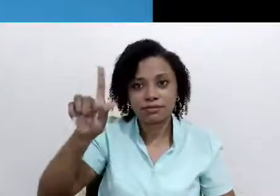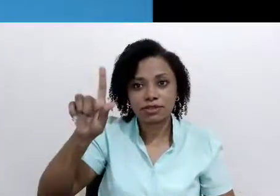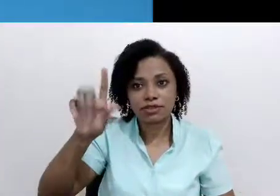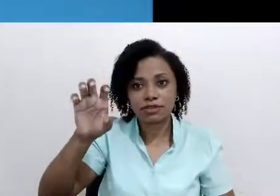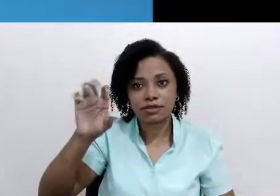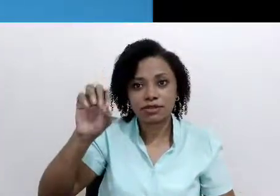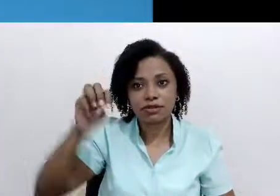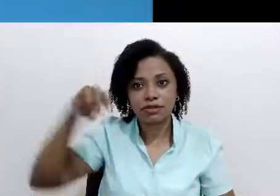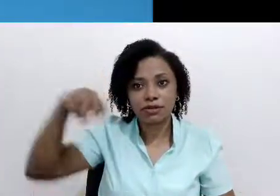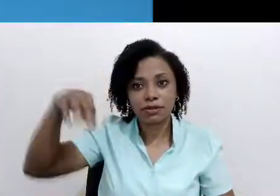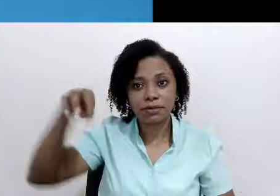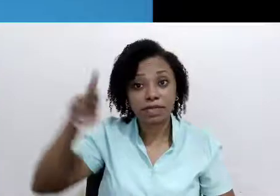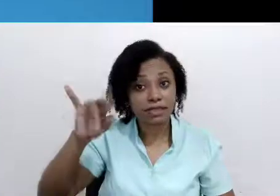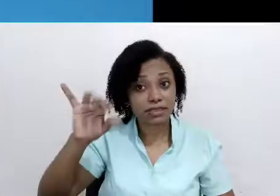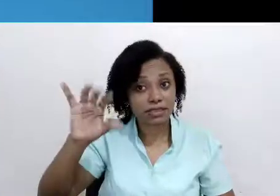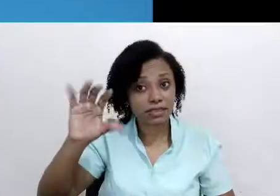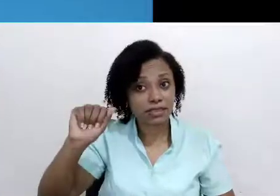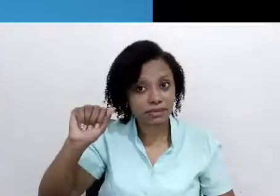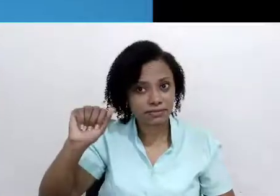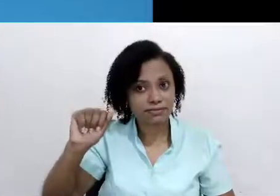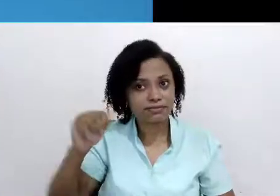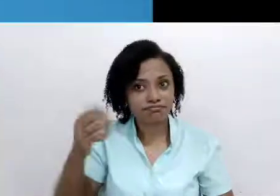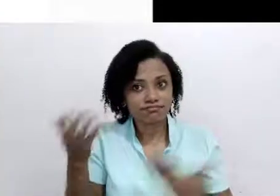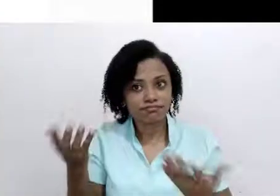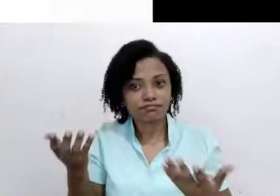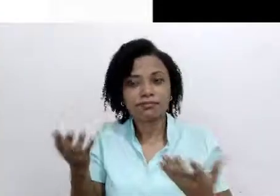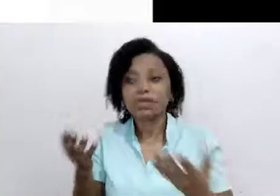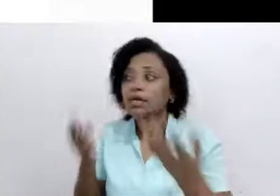conceitos, a gente vai ver hoje